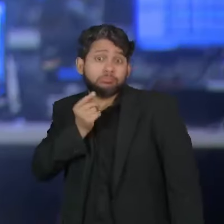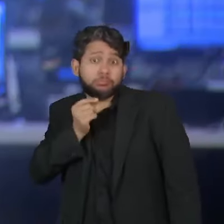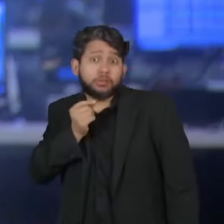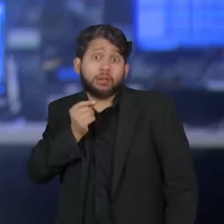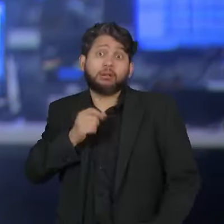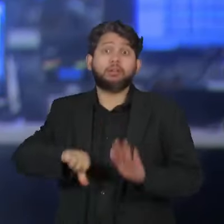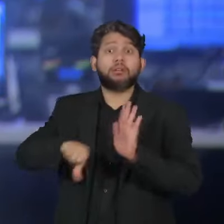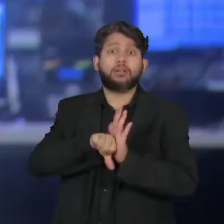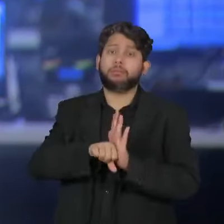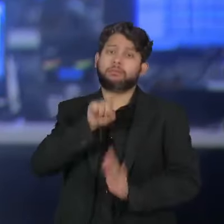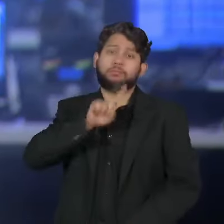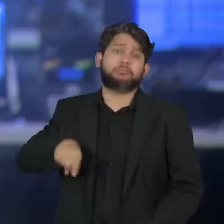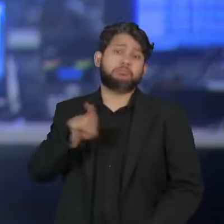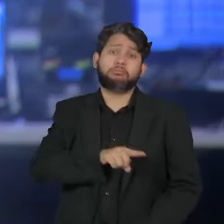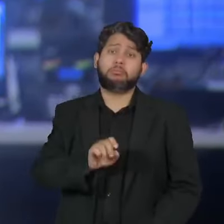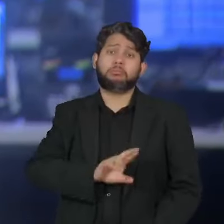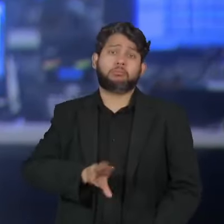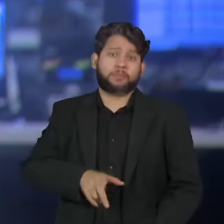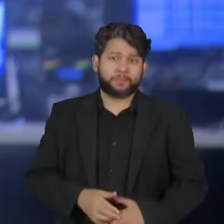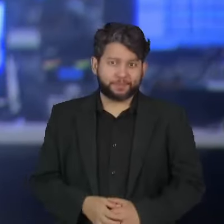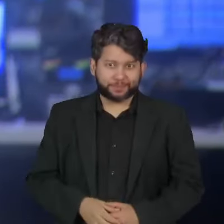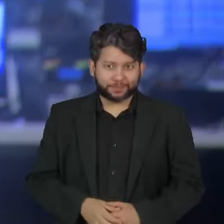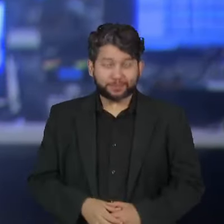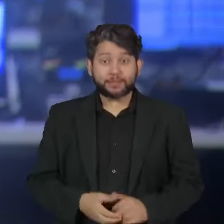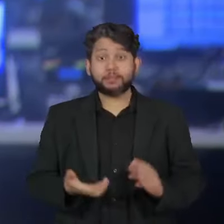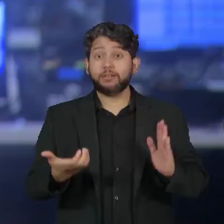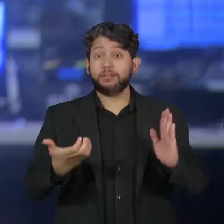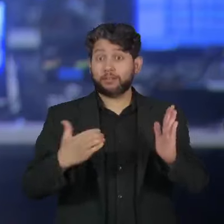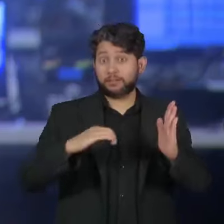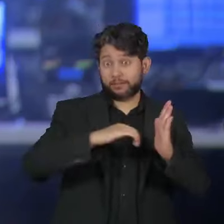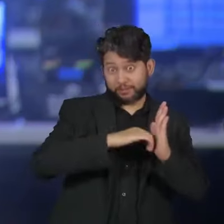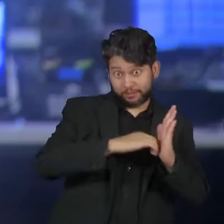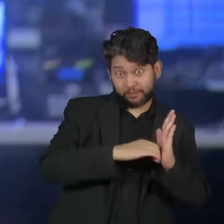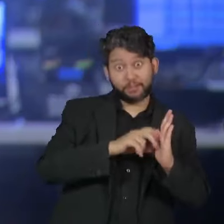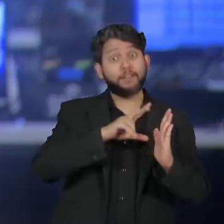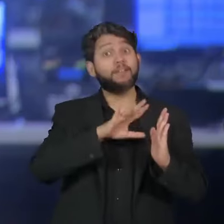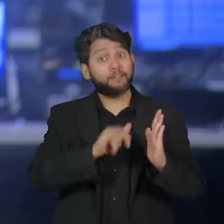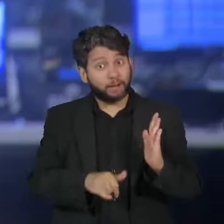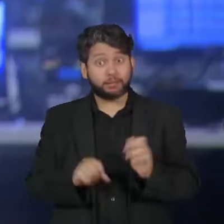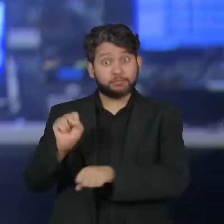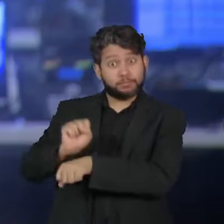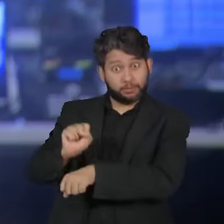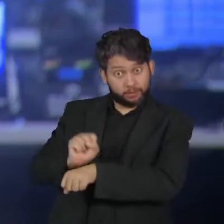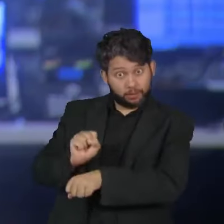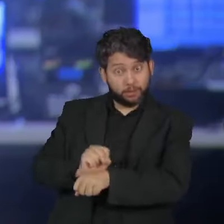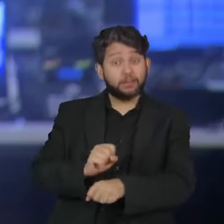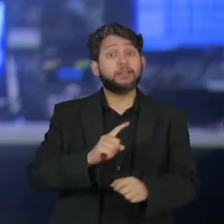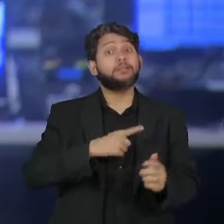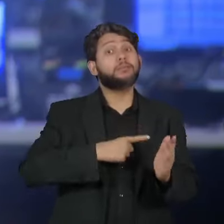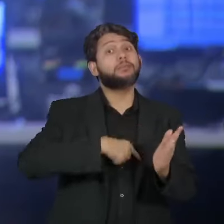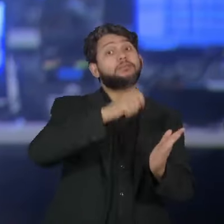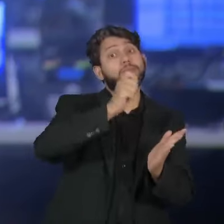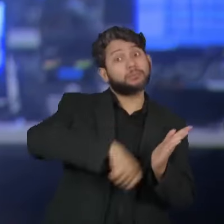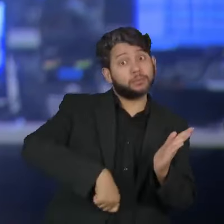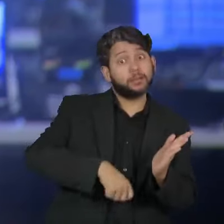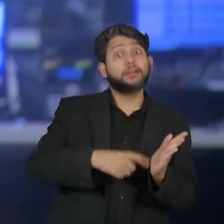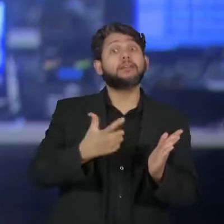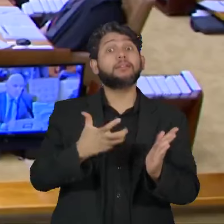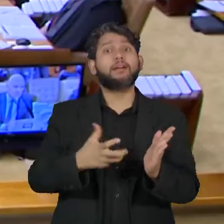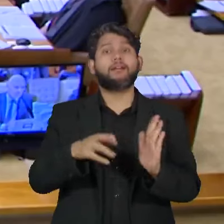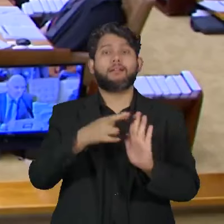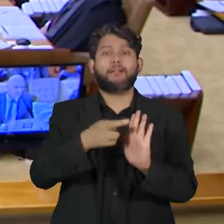Senado vai aguardar a decisão do STF para votar uma proposta de emenda à Constituição endurecendo as regras contra as